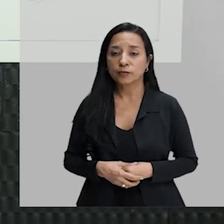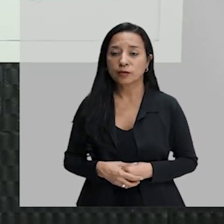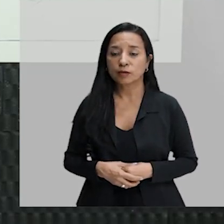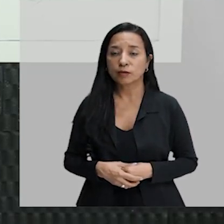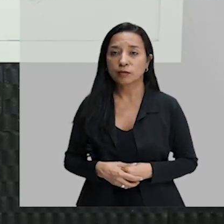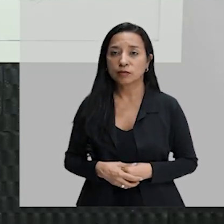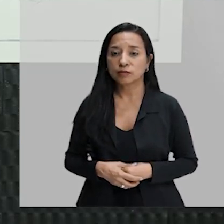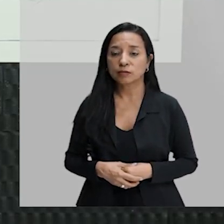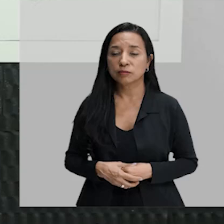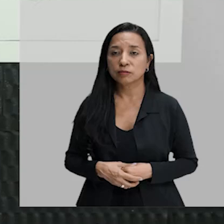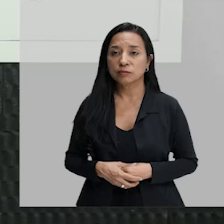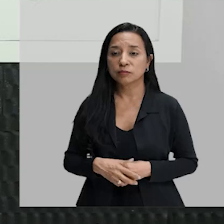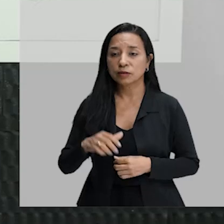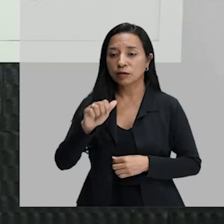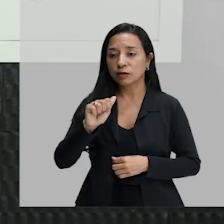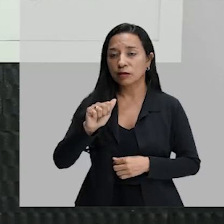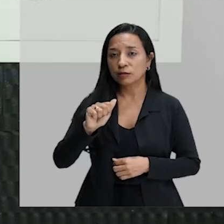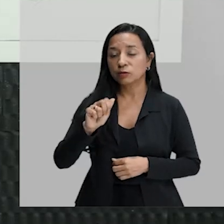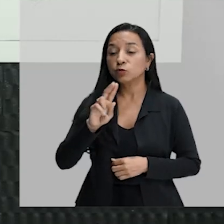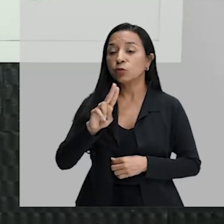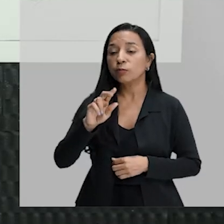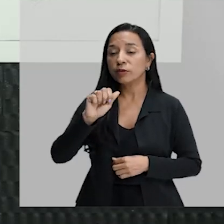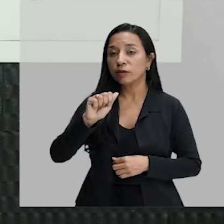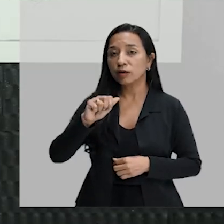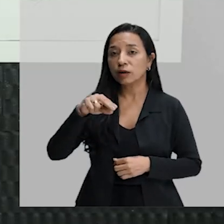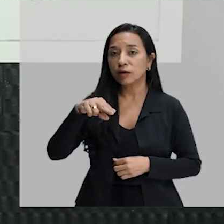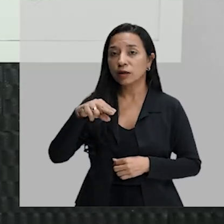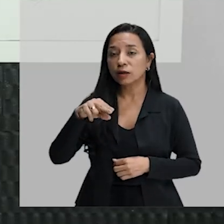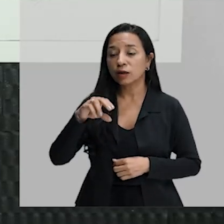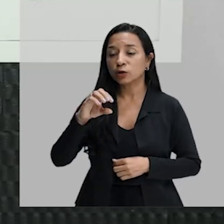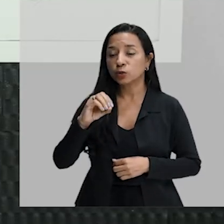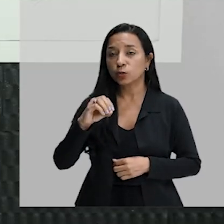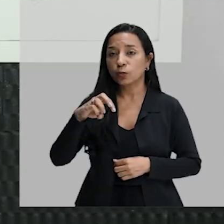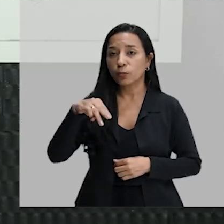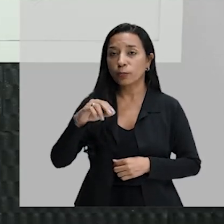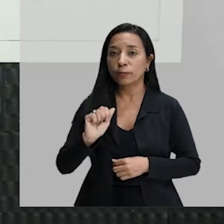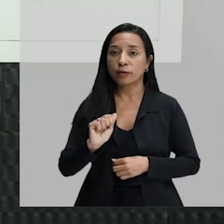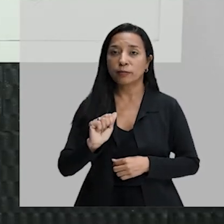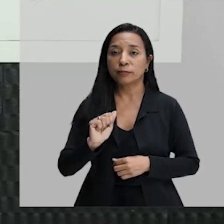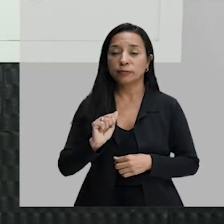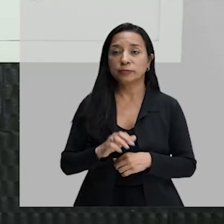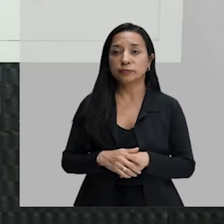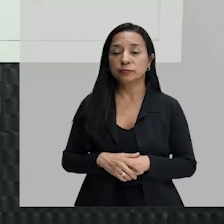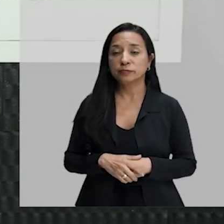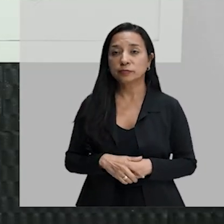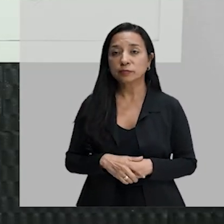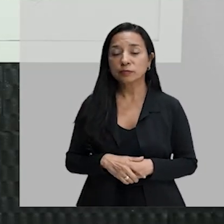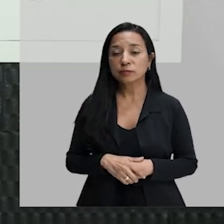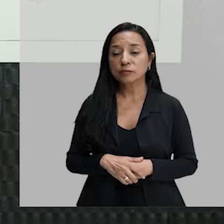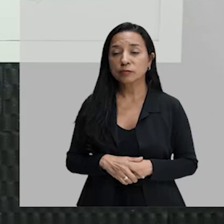Nós chamamos ela de anômala, né? Então, a dilatação da água.